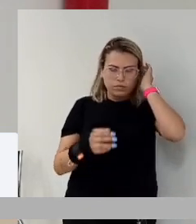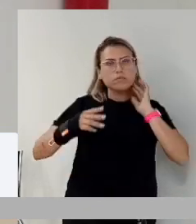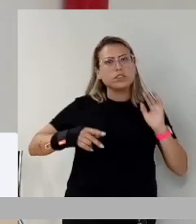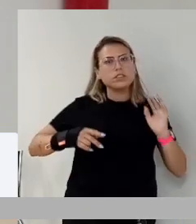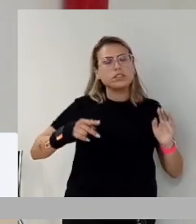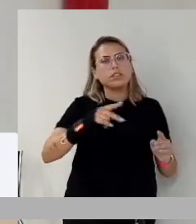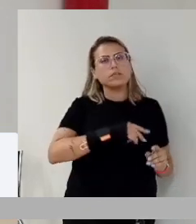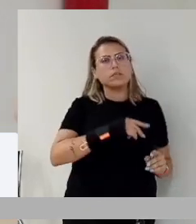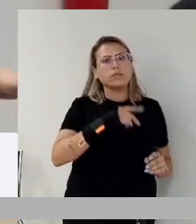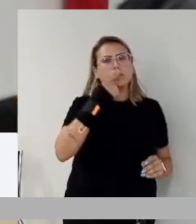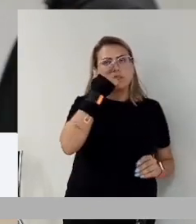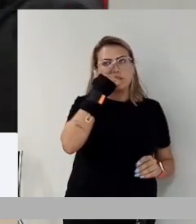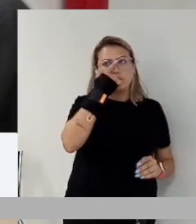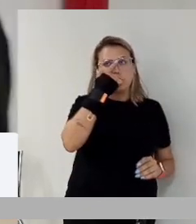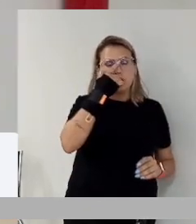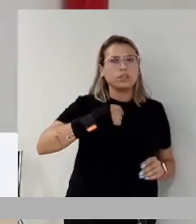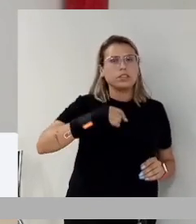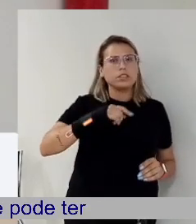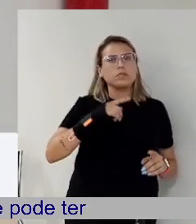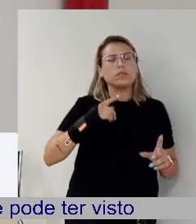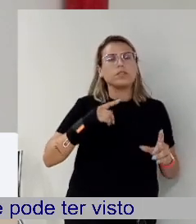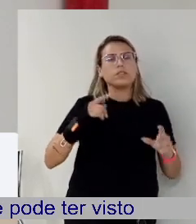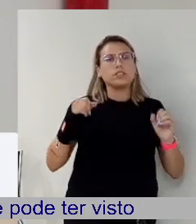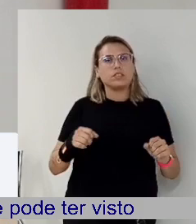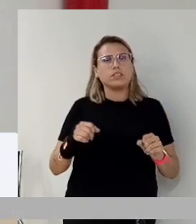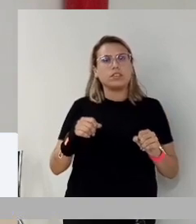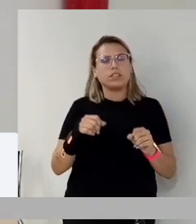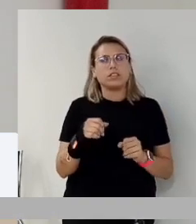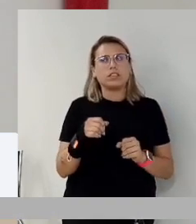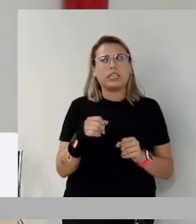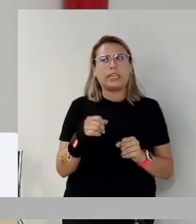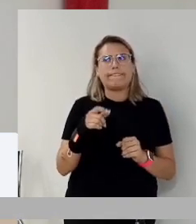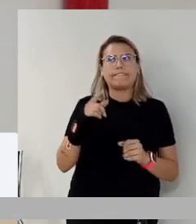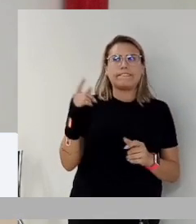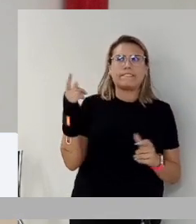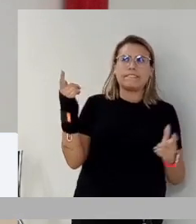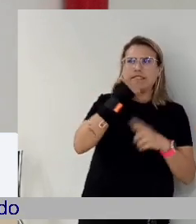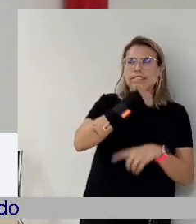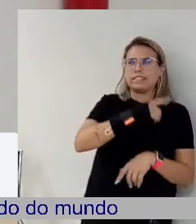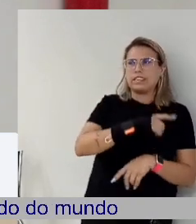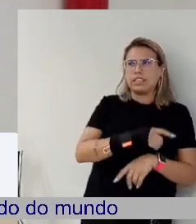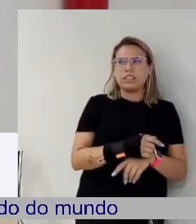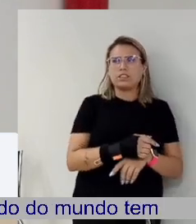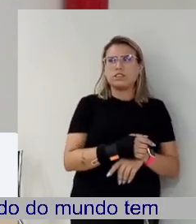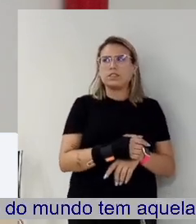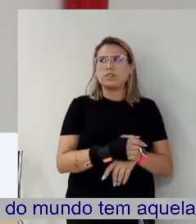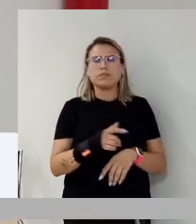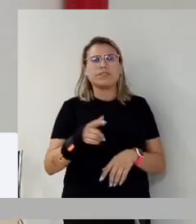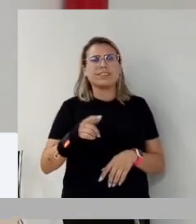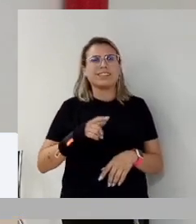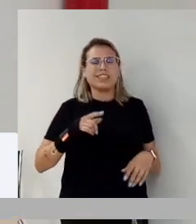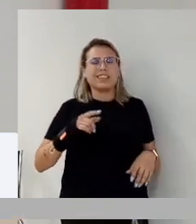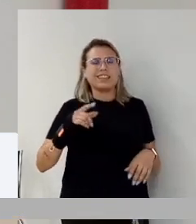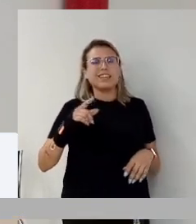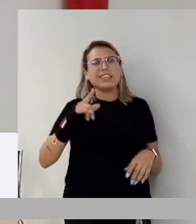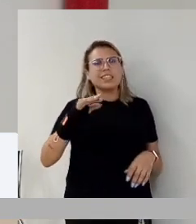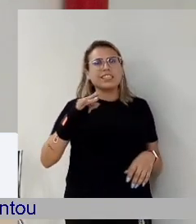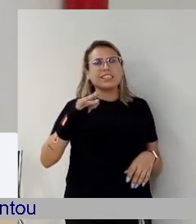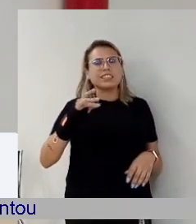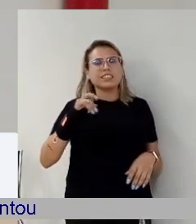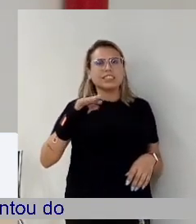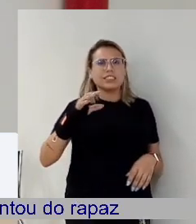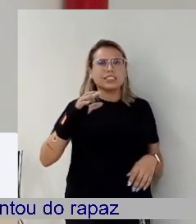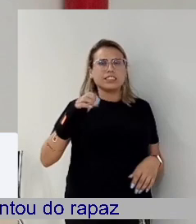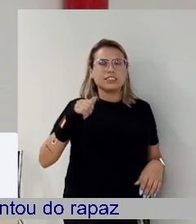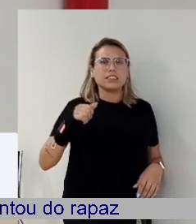Público Mas a gente pode ter visto eh Vereador tin tem avançado muito tem aquela questão da licença uma que você me perguntou do rapaz